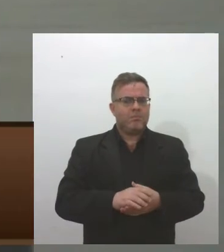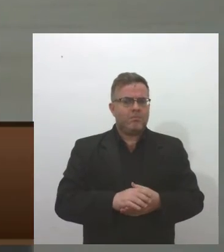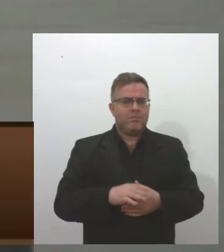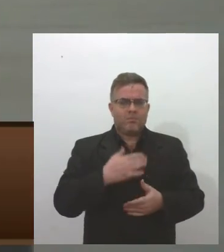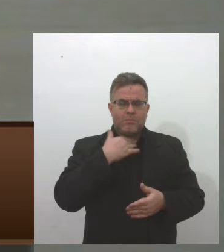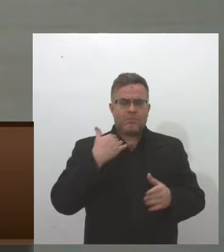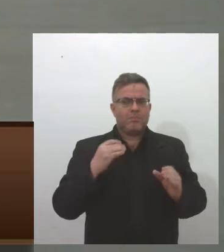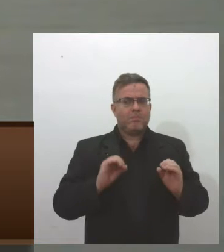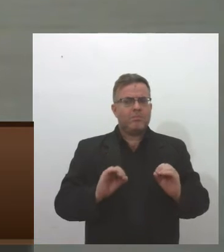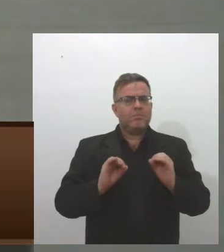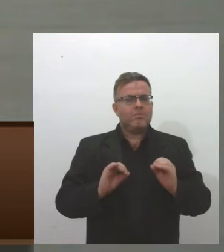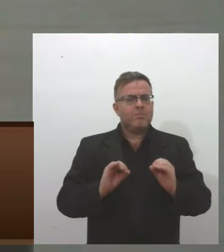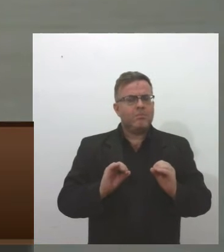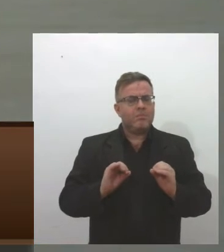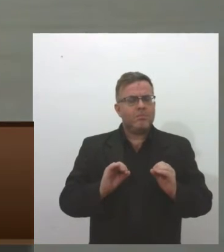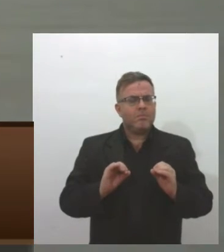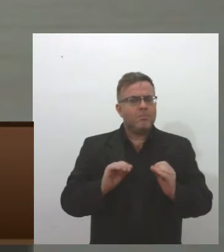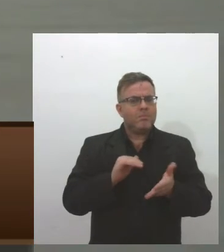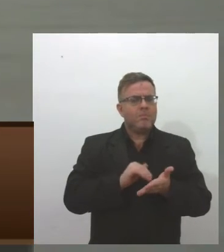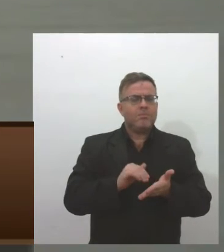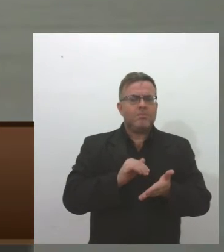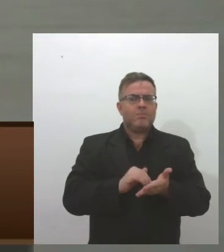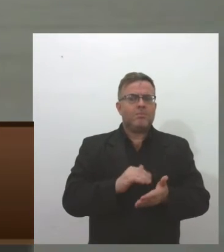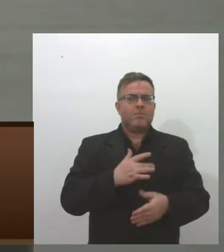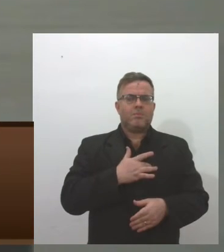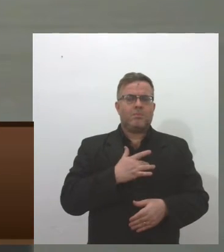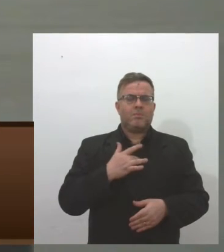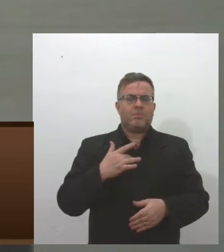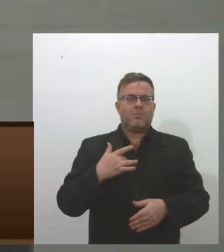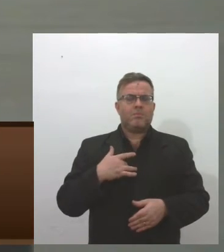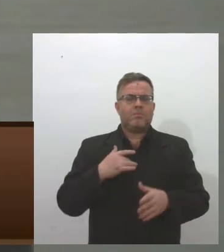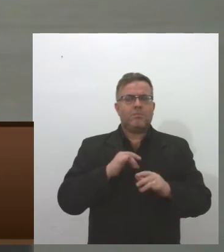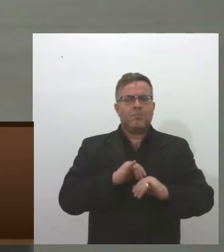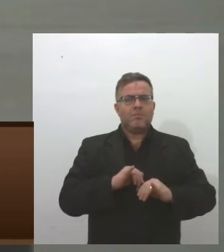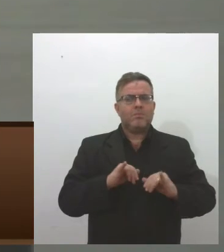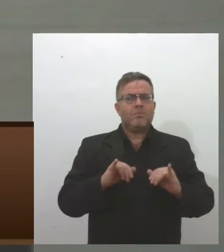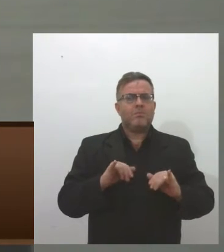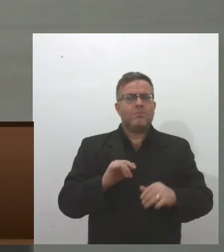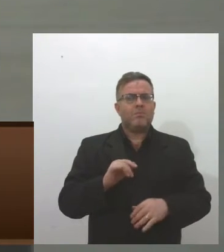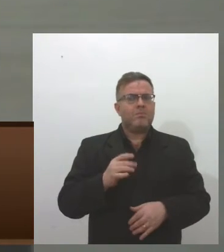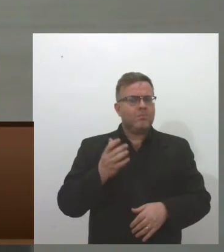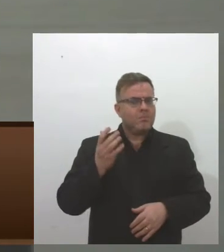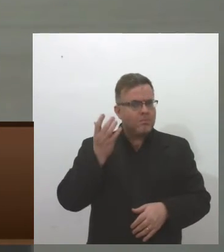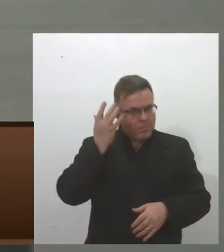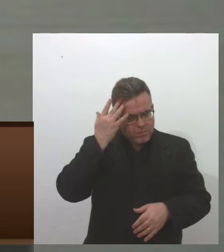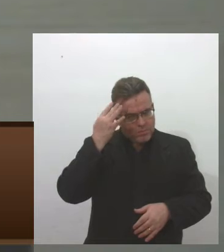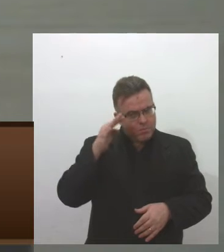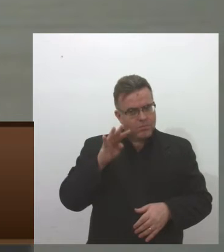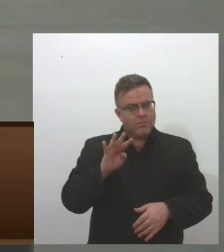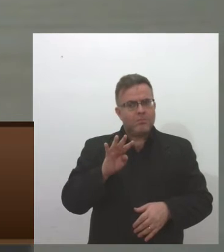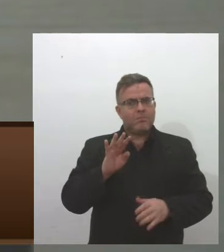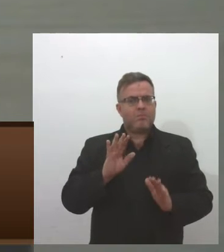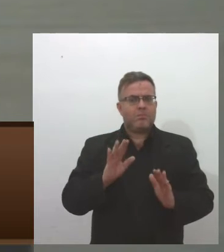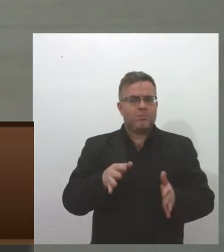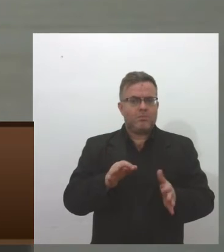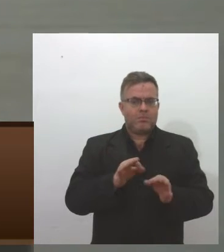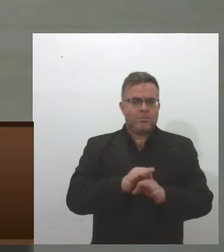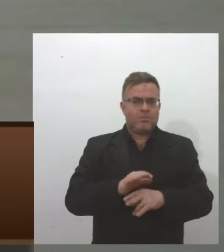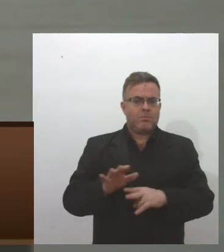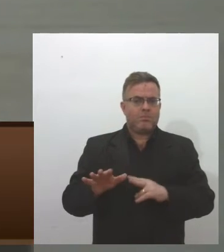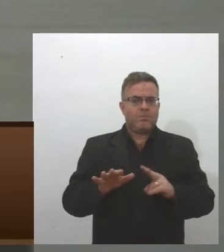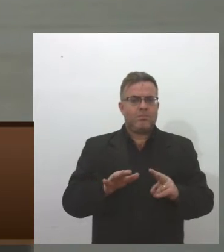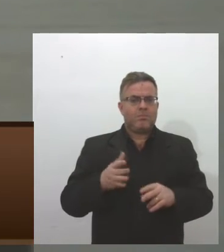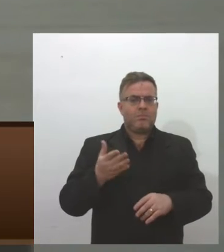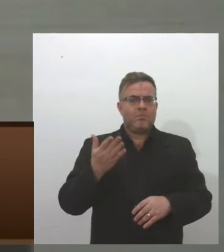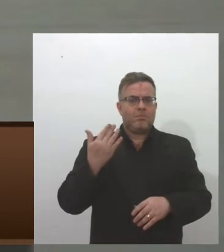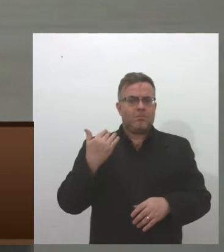boletim publicado pela Secretaria de Estado da Saúde. São 72 horas sem óbitos pela doença. Na semana passada, foram